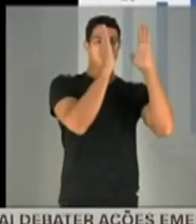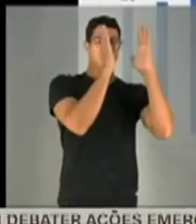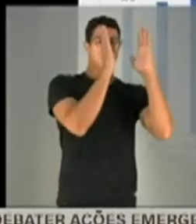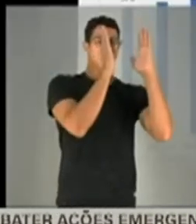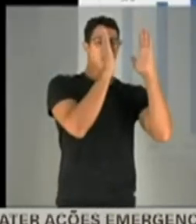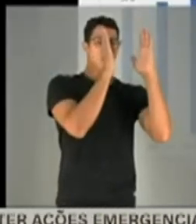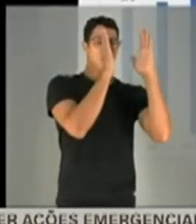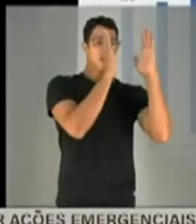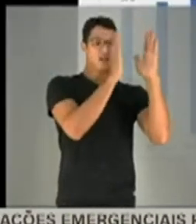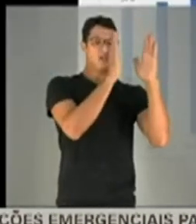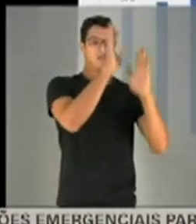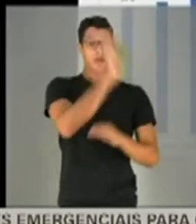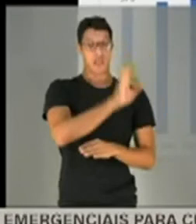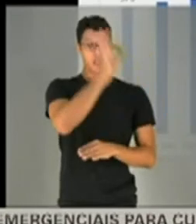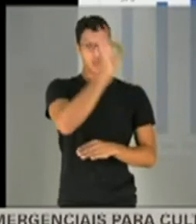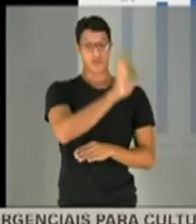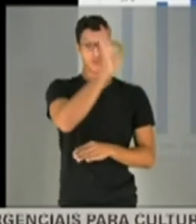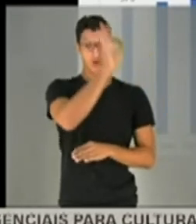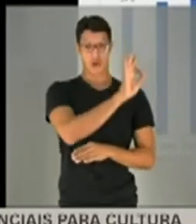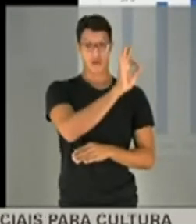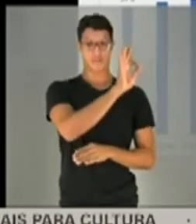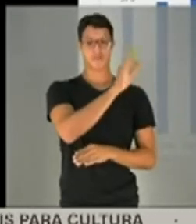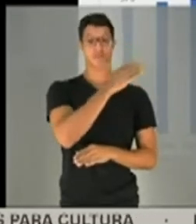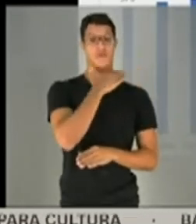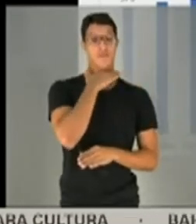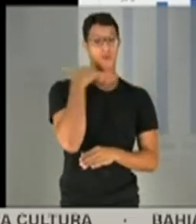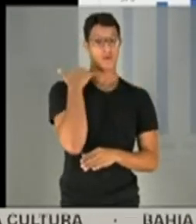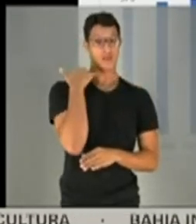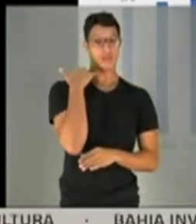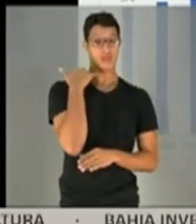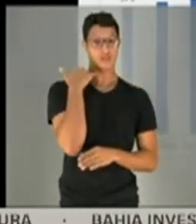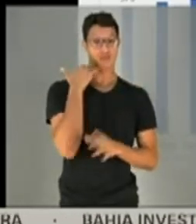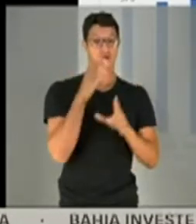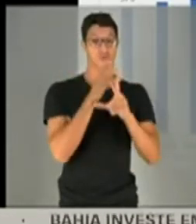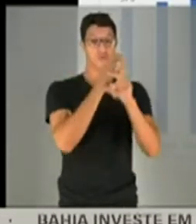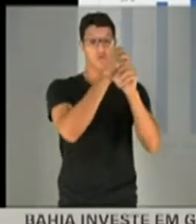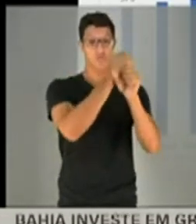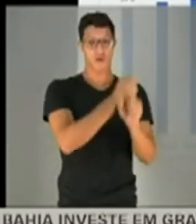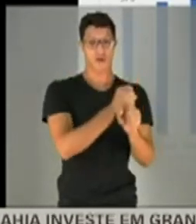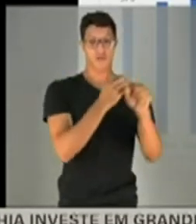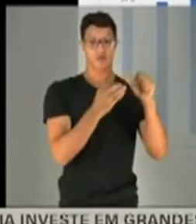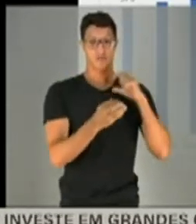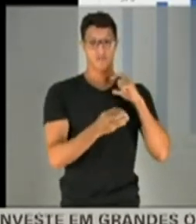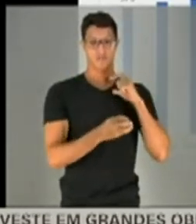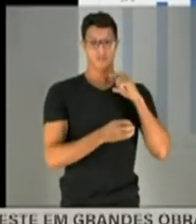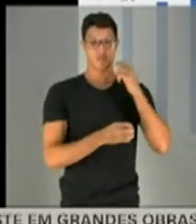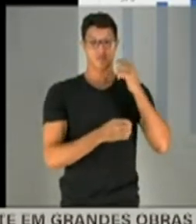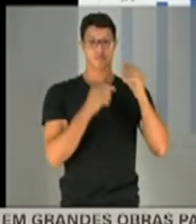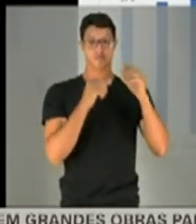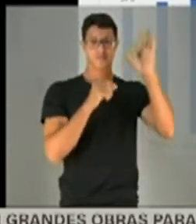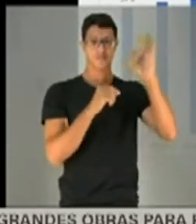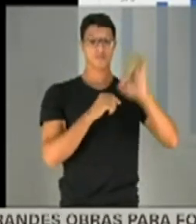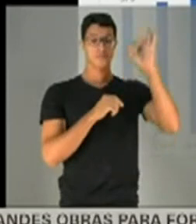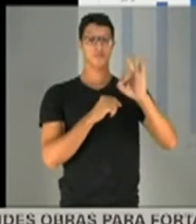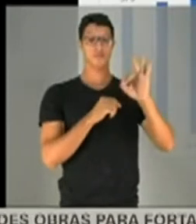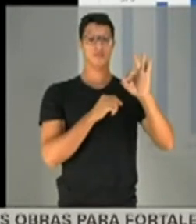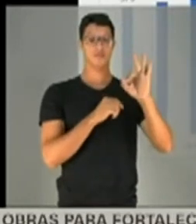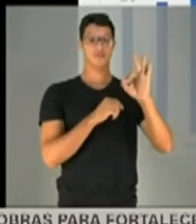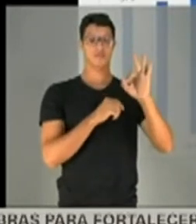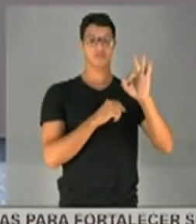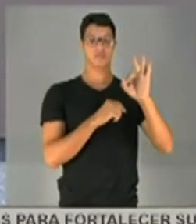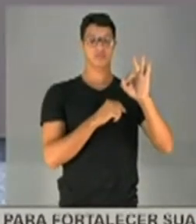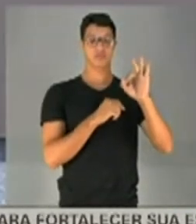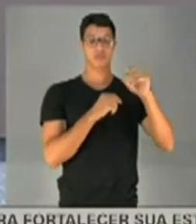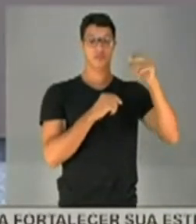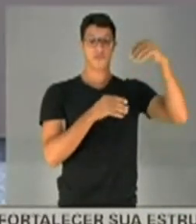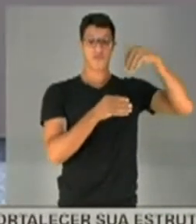é o percentual, a mortalidade acumulada de Covid, de acordo com o percentual de votos no segundo turno da